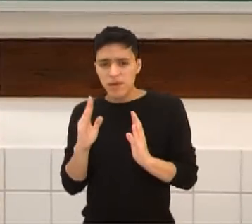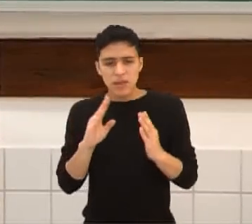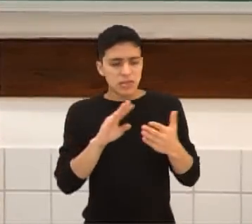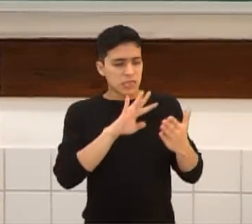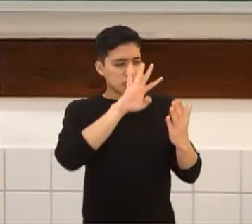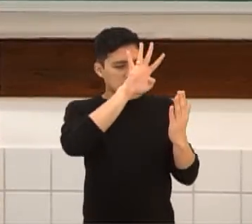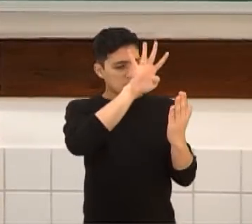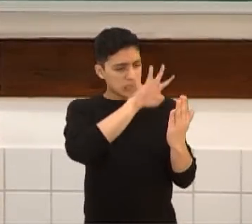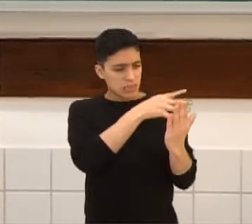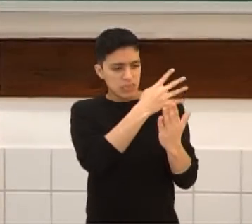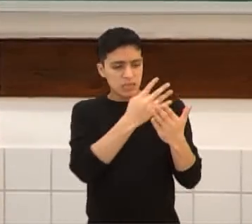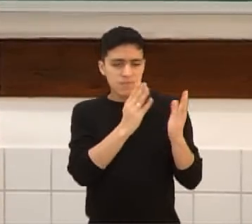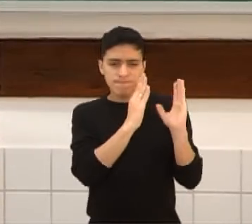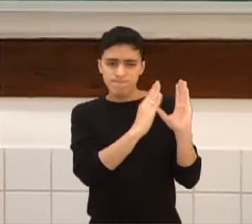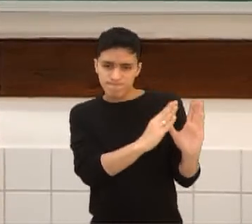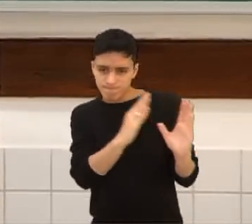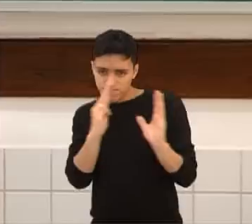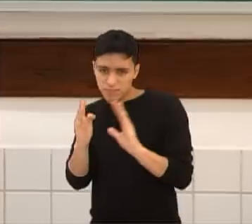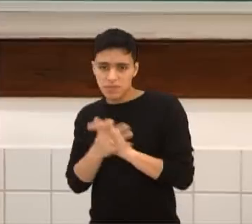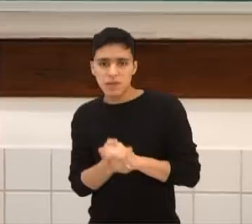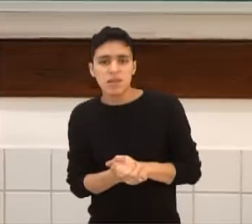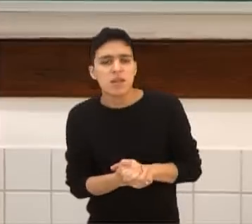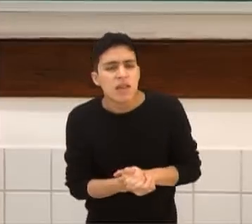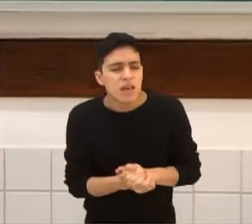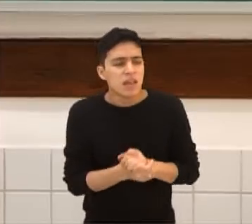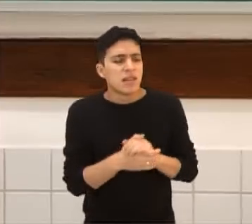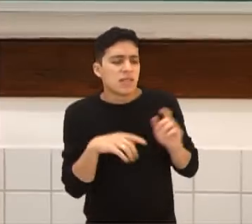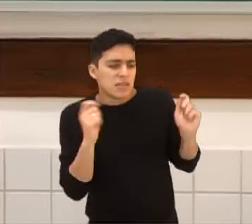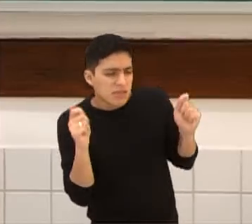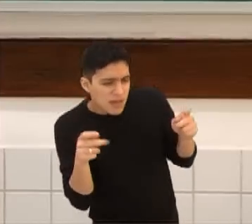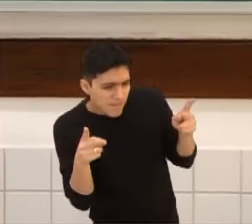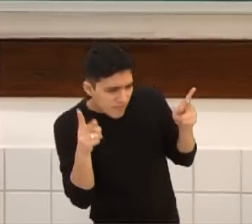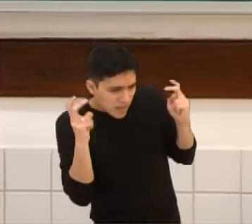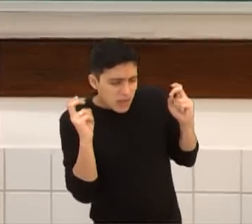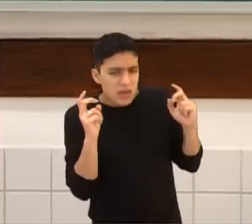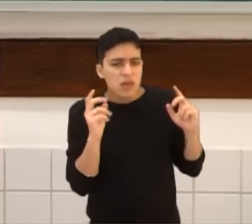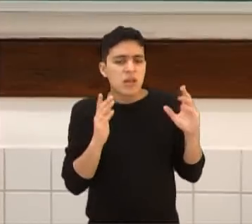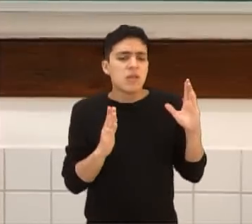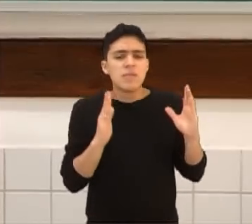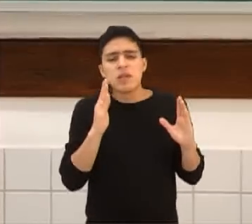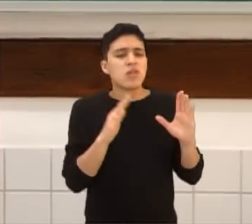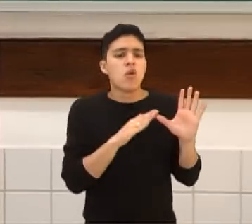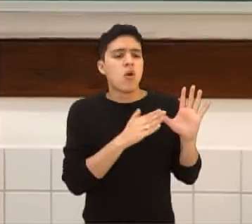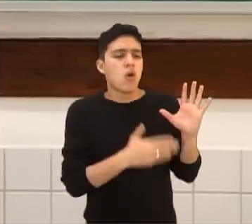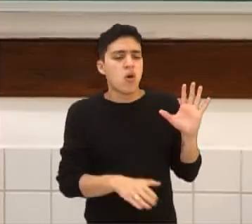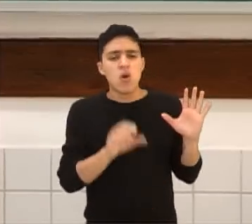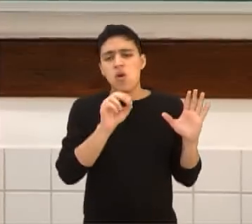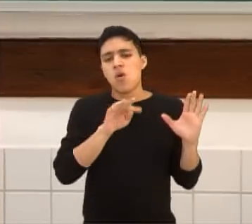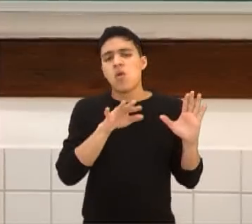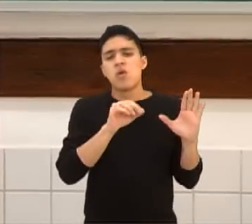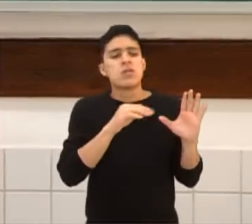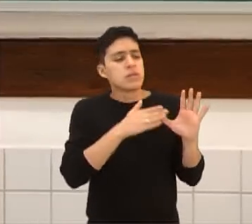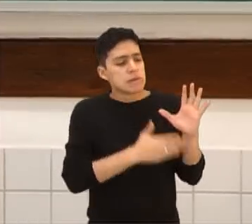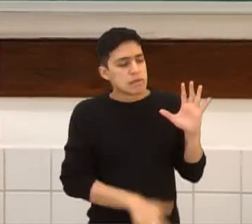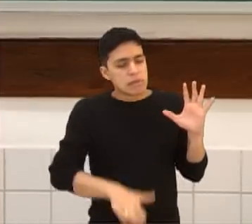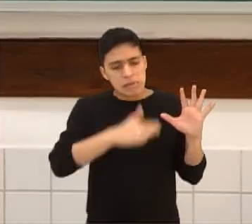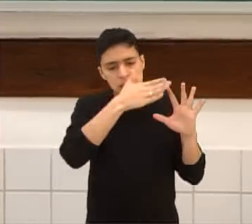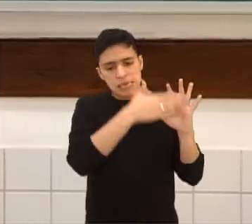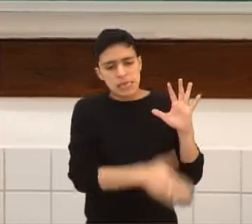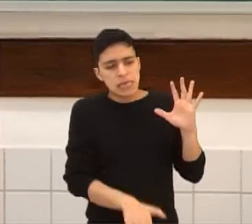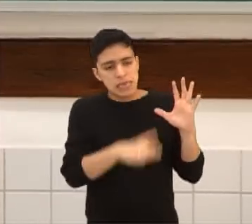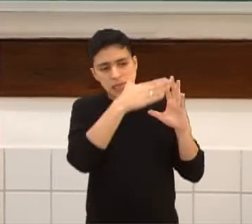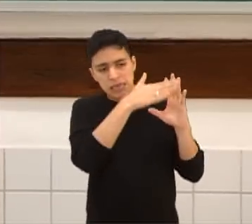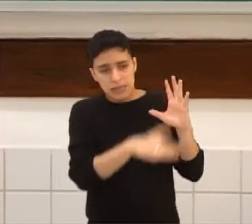bem definidas. E nós vamos perceber que em determinado momento, no outono, as folhas das árvores caem. E